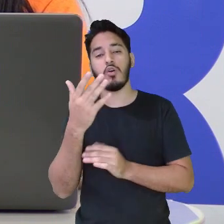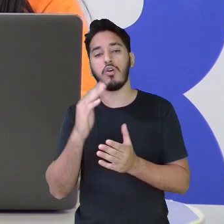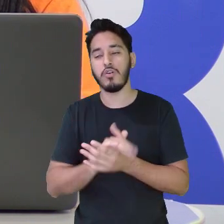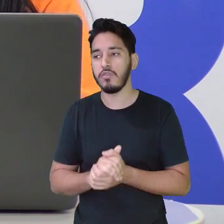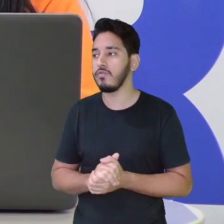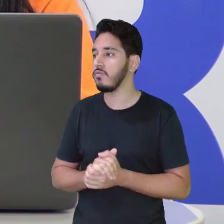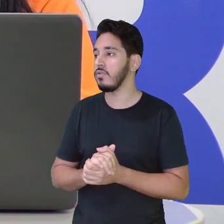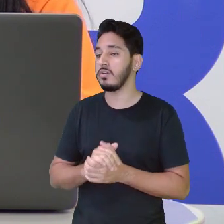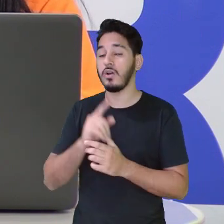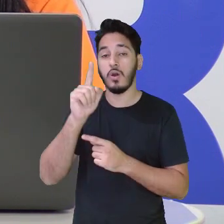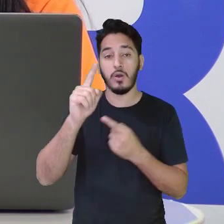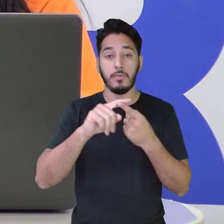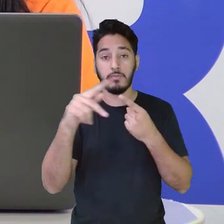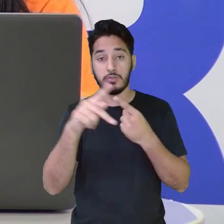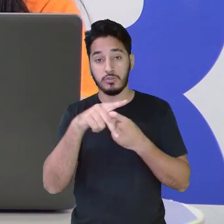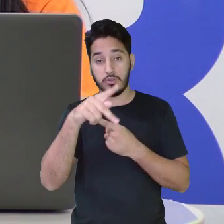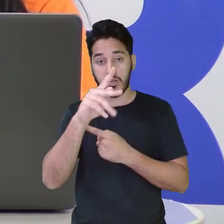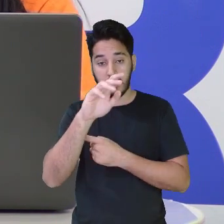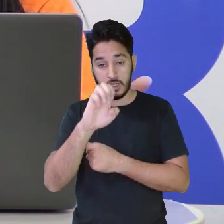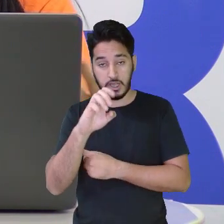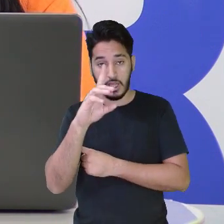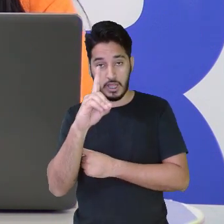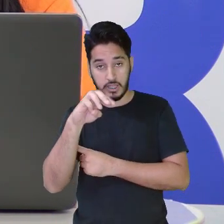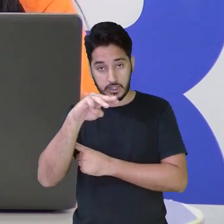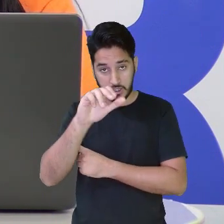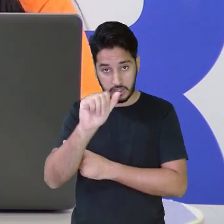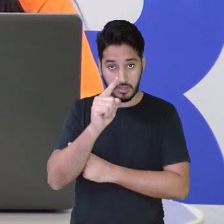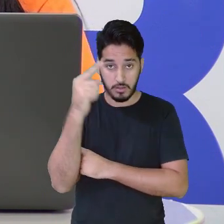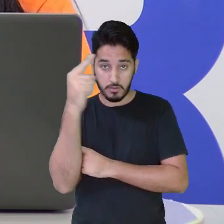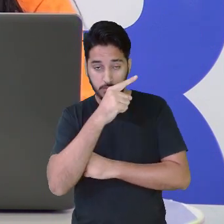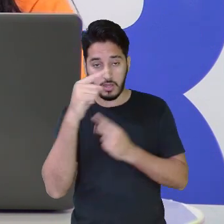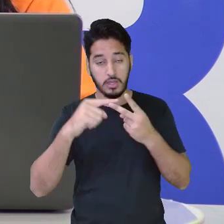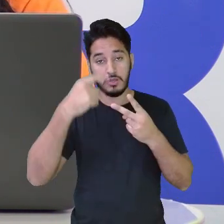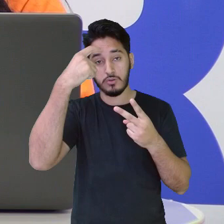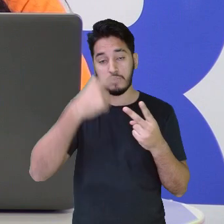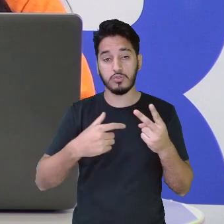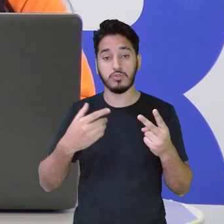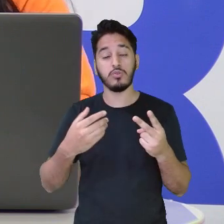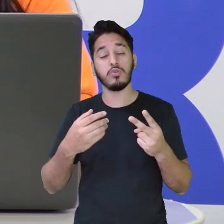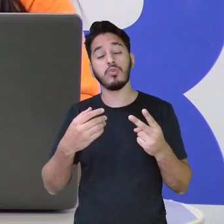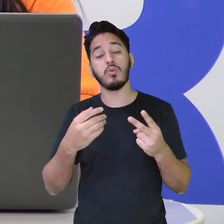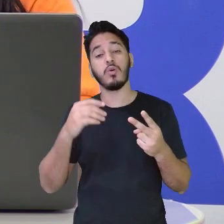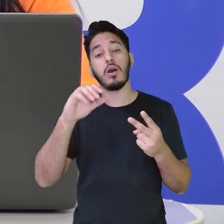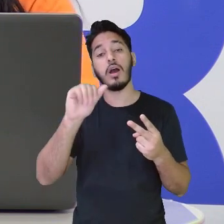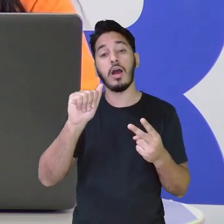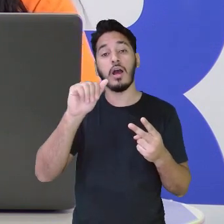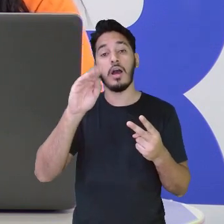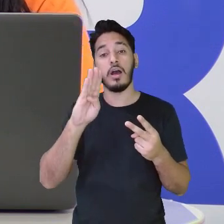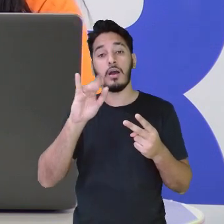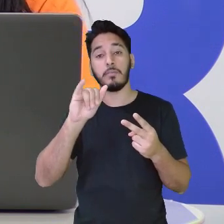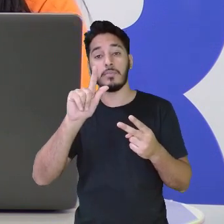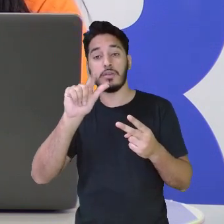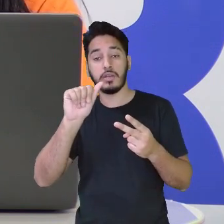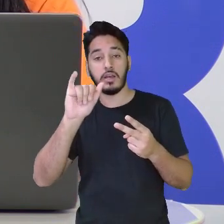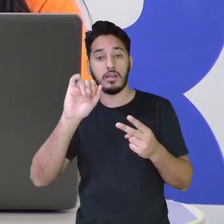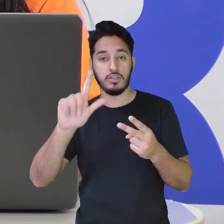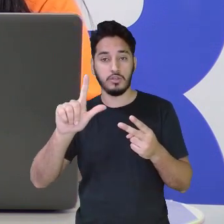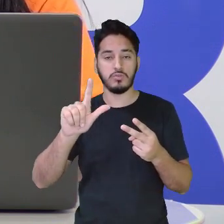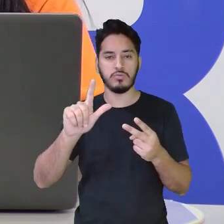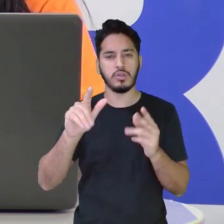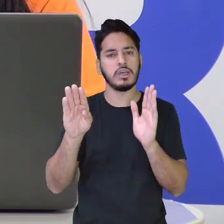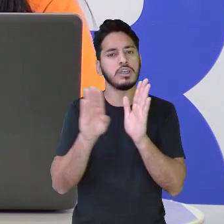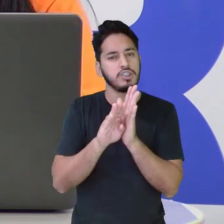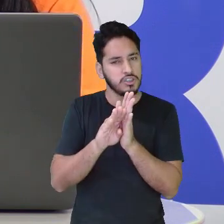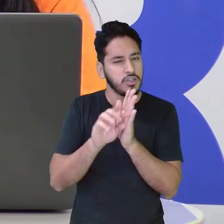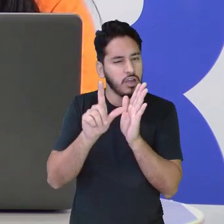hein? Né? A professora Kedma está ali com vocês dando matemática. Eu estou aqui com português, professora Abigail. Amanhã, 8h30, Stephanie. Chega cedinho